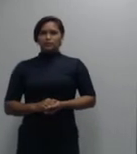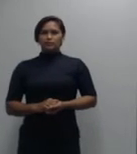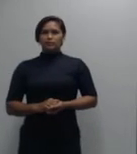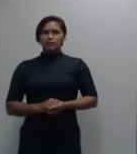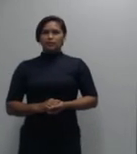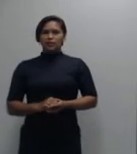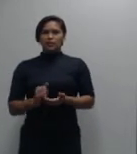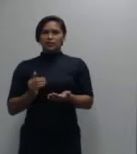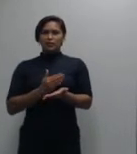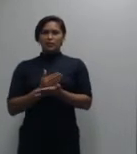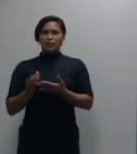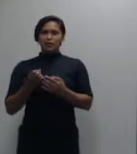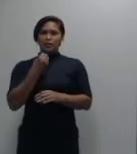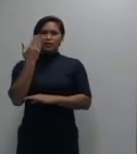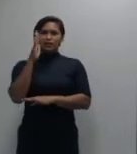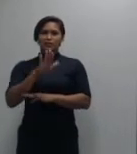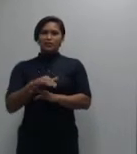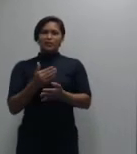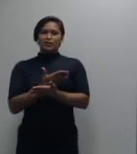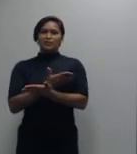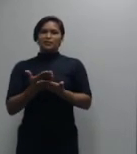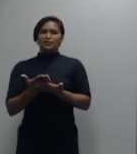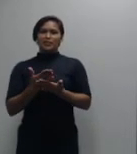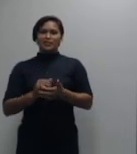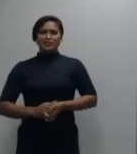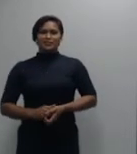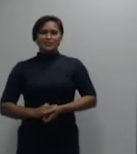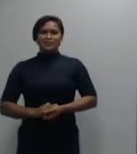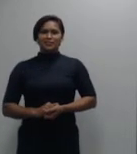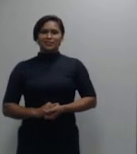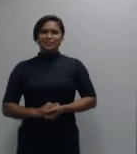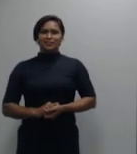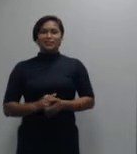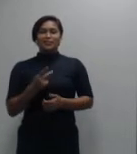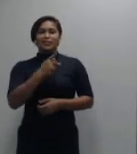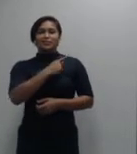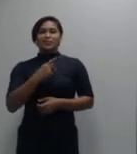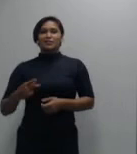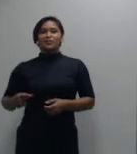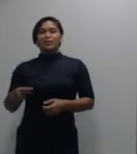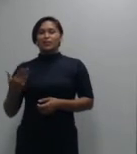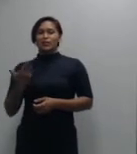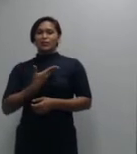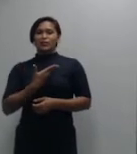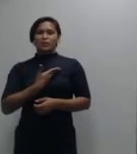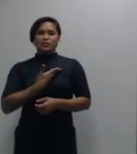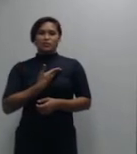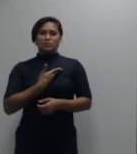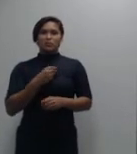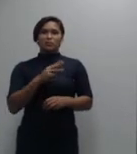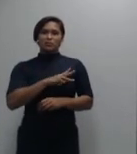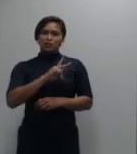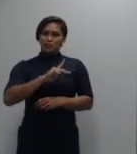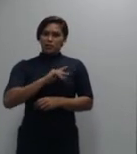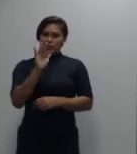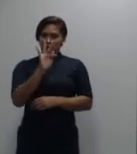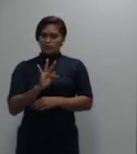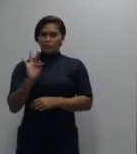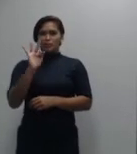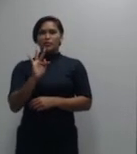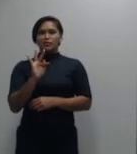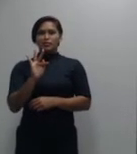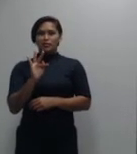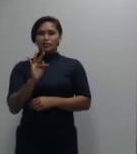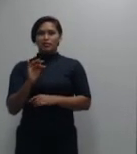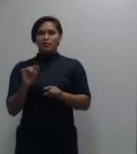inicialmente muito boa tarde a todos os presidentes aos colegas ao Ministério Público Federal